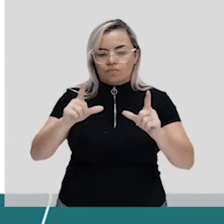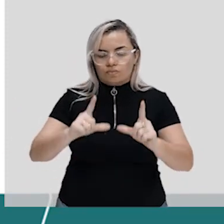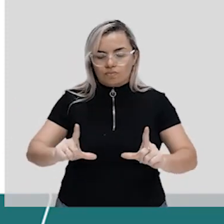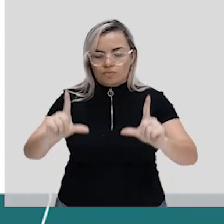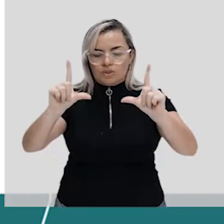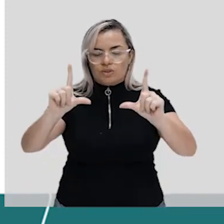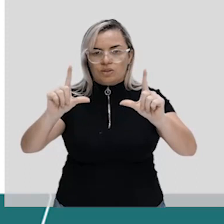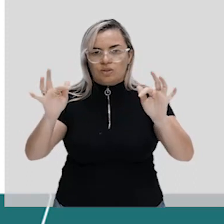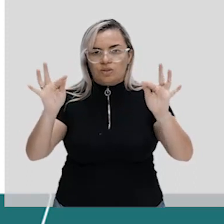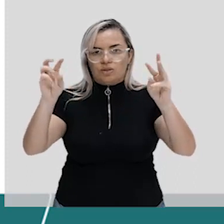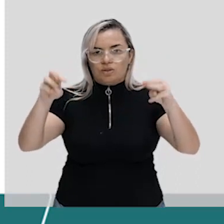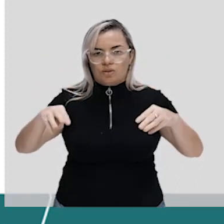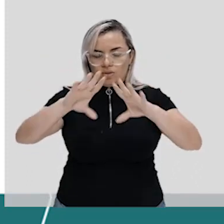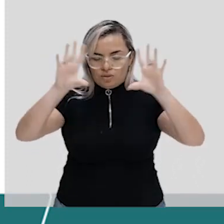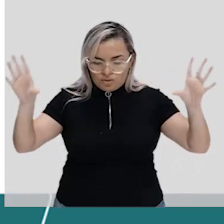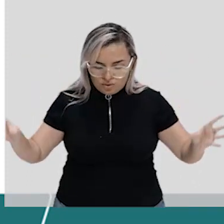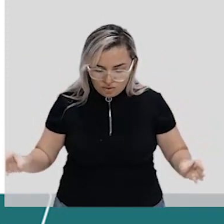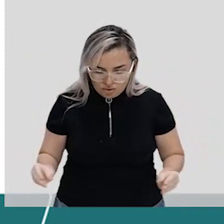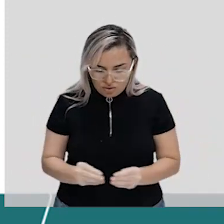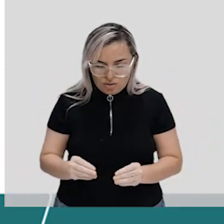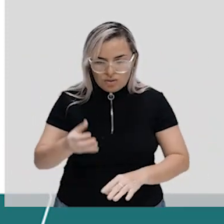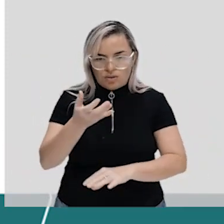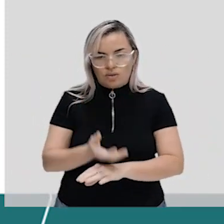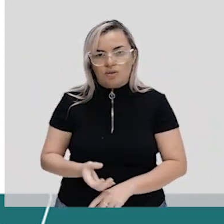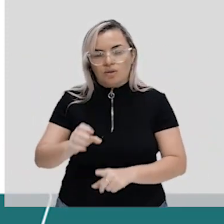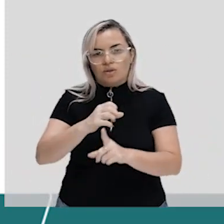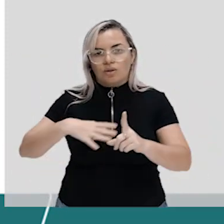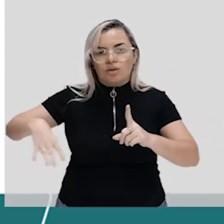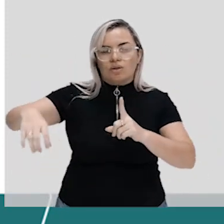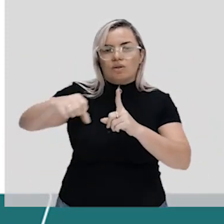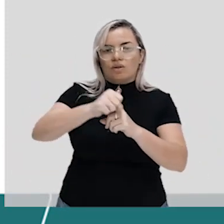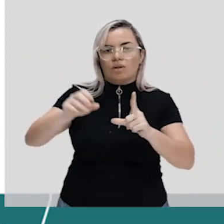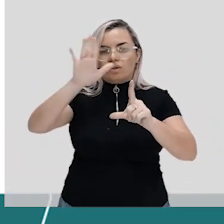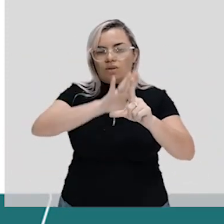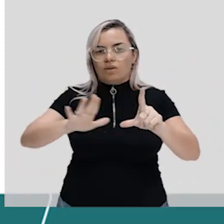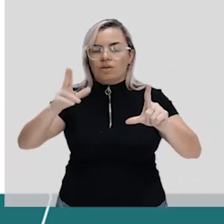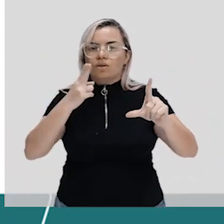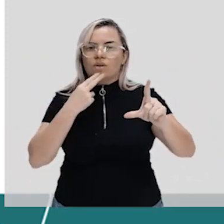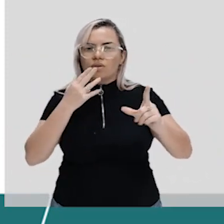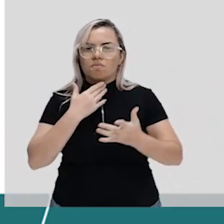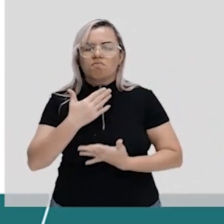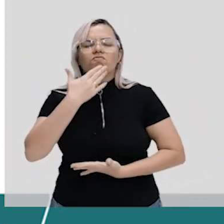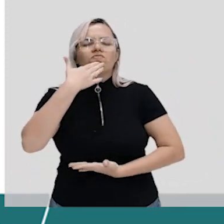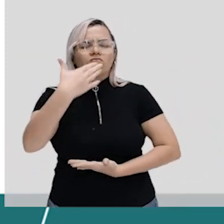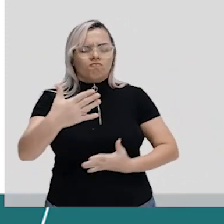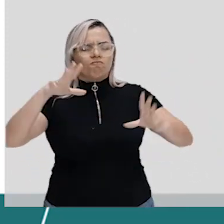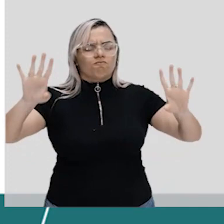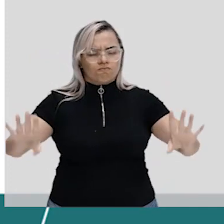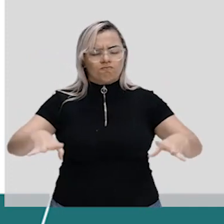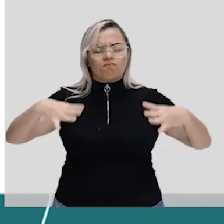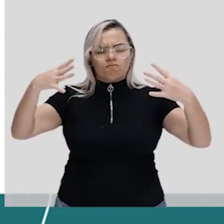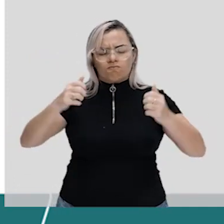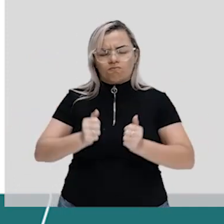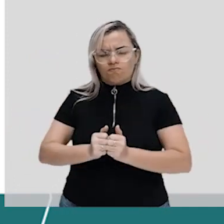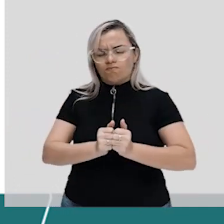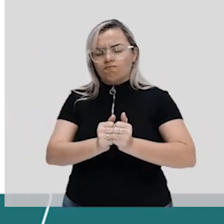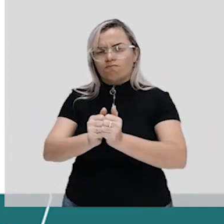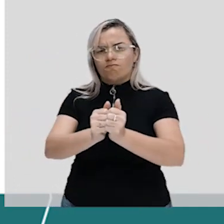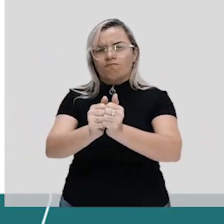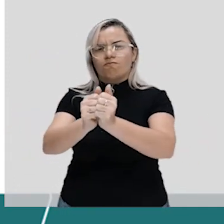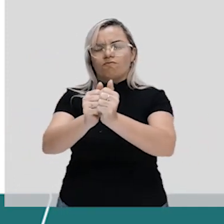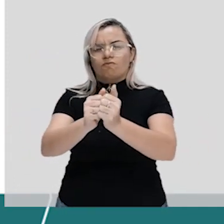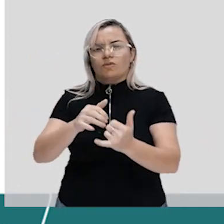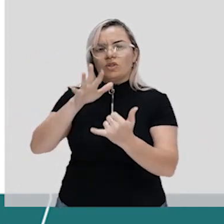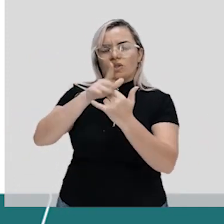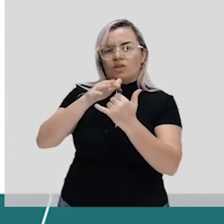mais uma aula de Sociologia aqui da plataforma Gonçalves Dias. Peço que vocês fiquem sempre atentos acompanhando a nossa programação para não perder